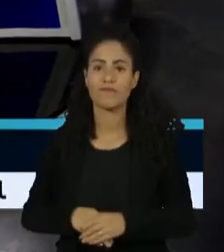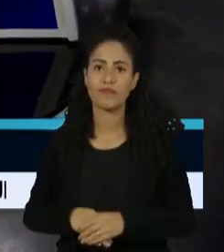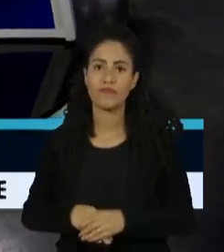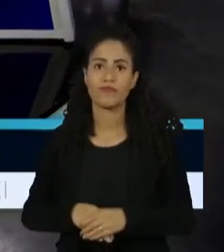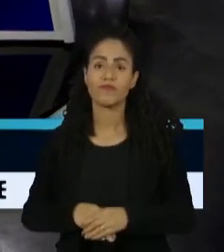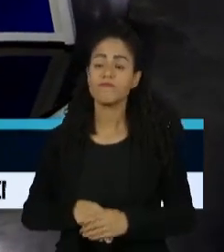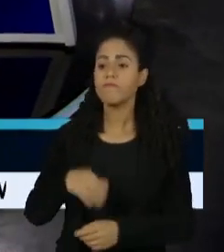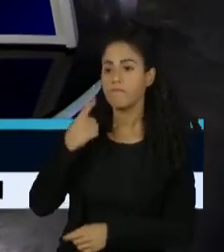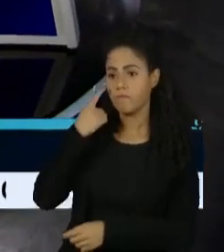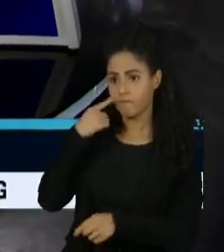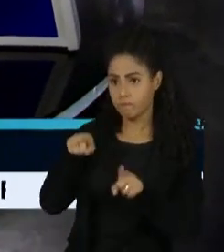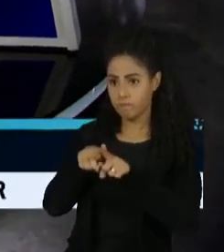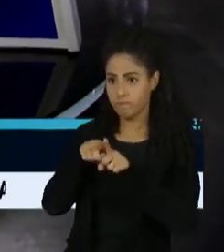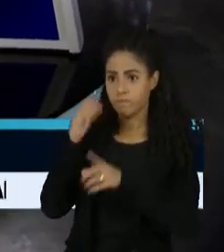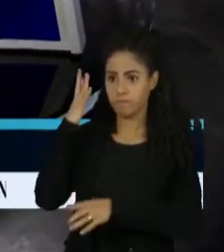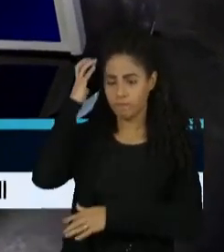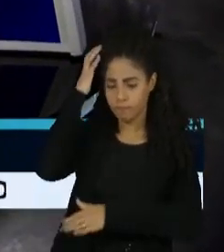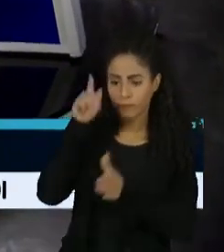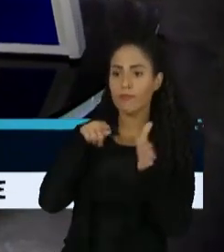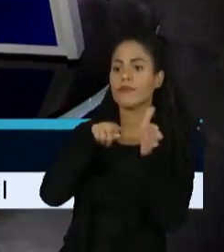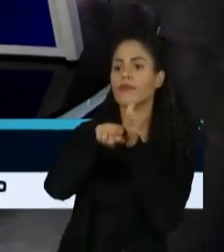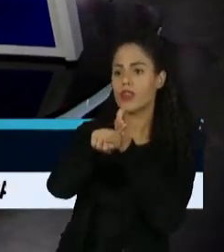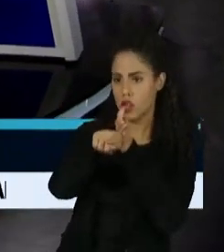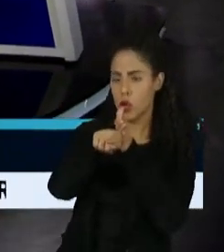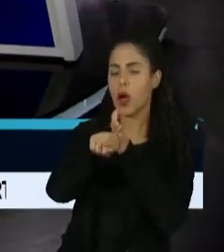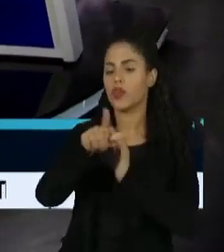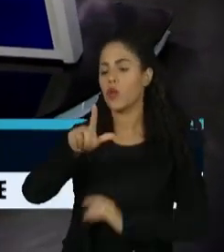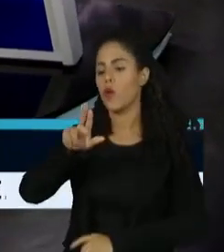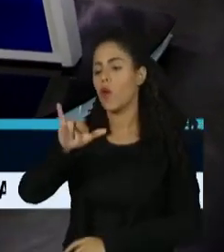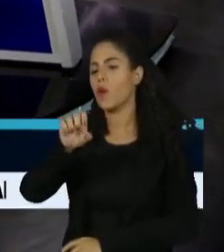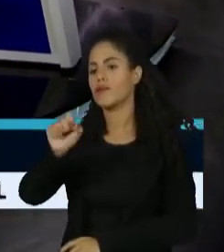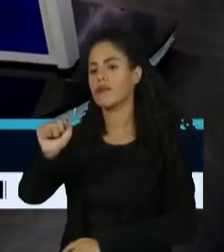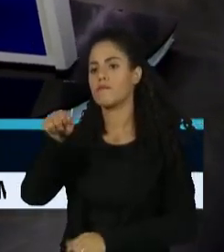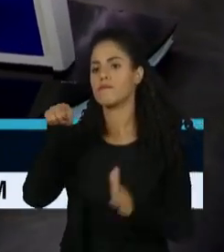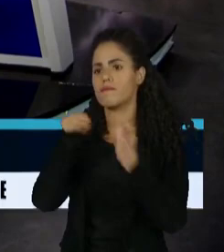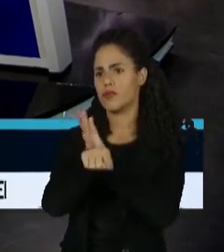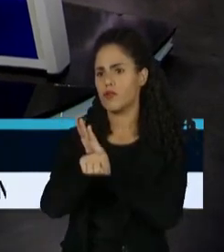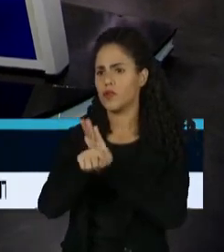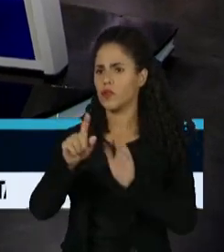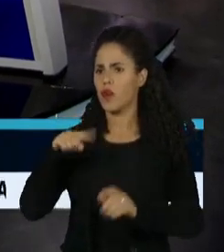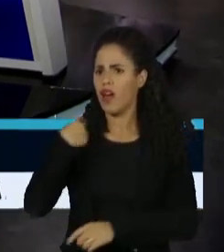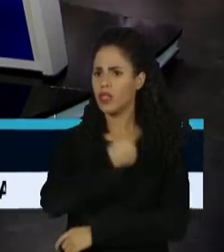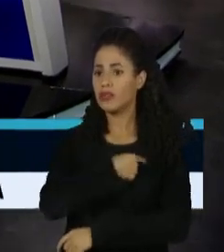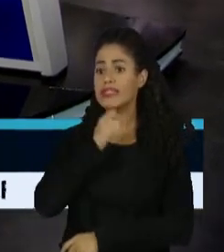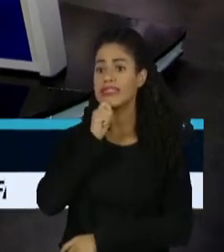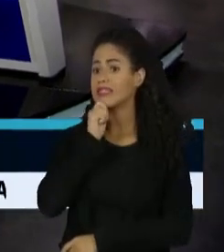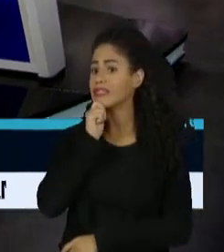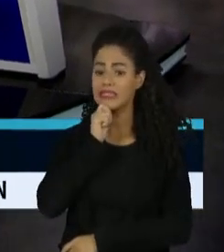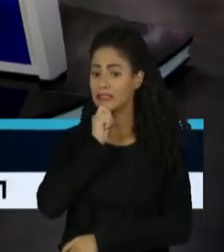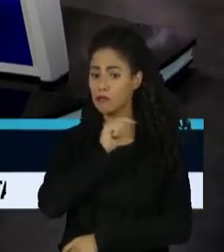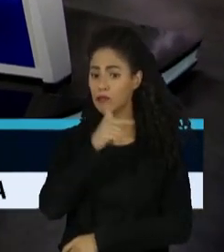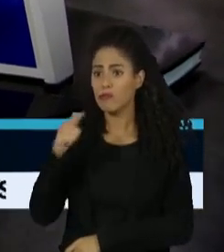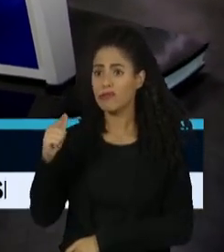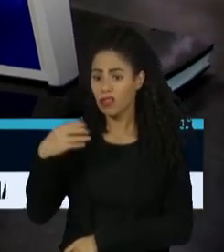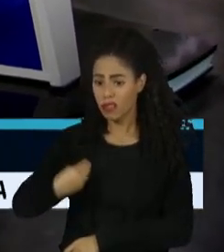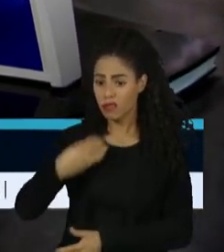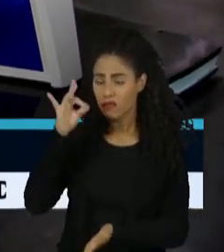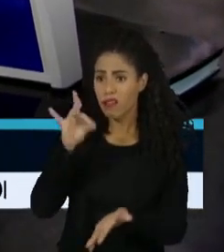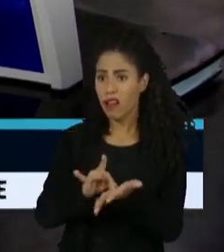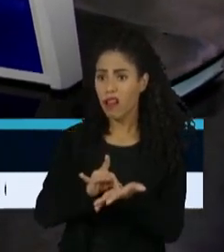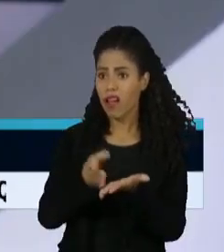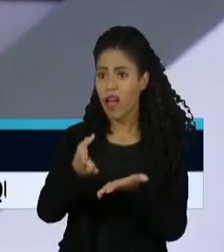Bianca, eu passo a pergunta que a nossa repórter Luísa Moraes fez, né? Porque ainda nós não temos essa realidade nos